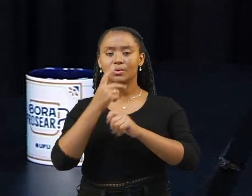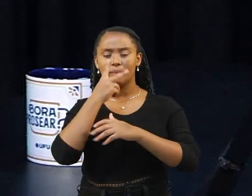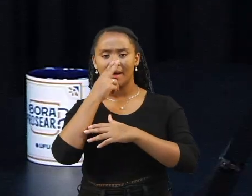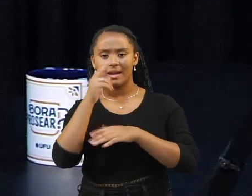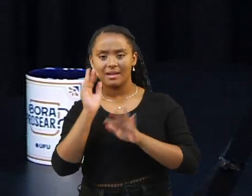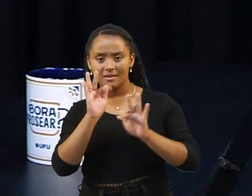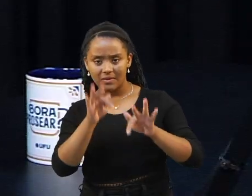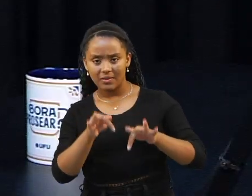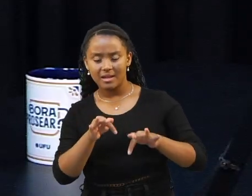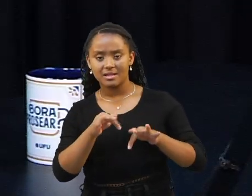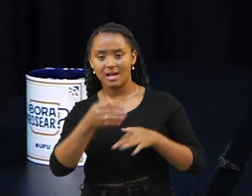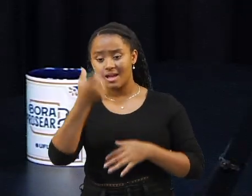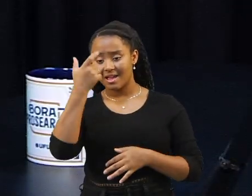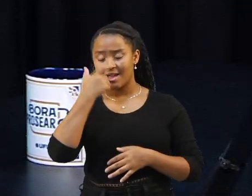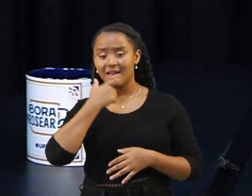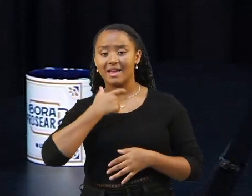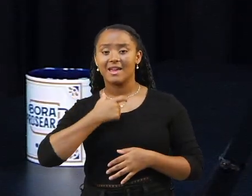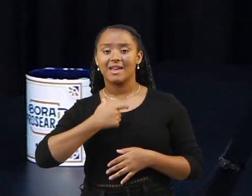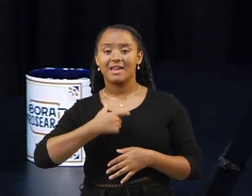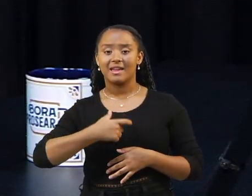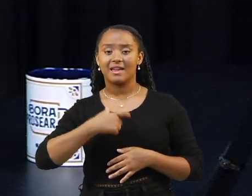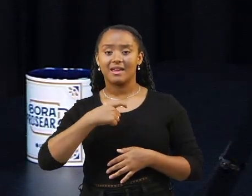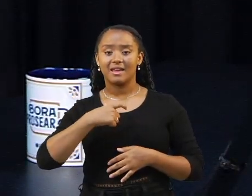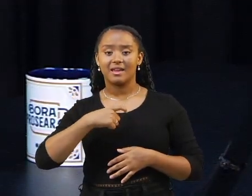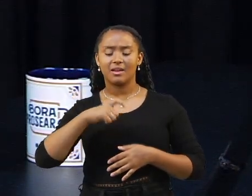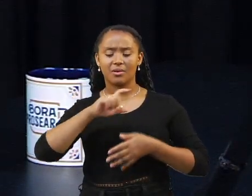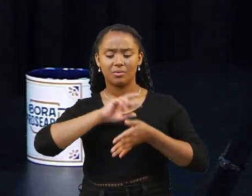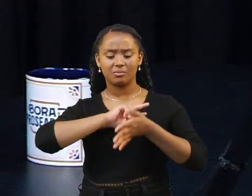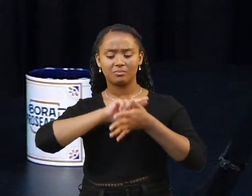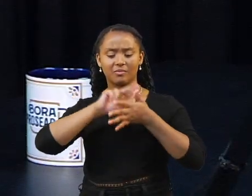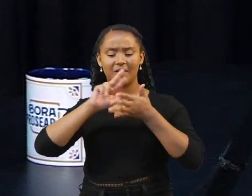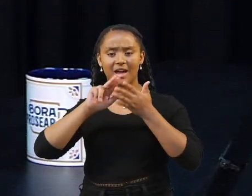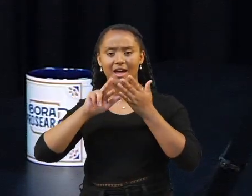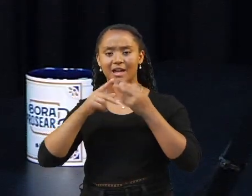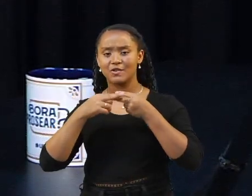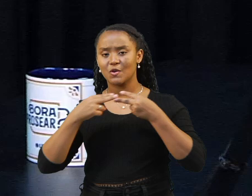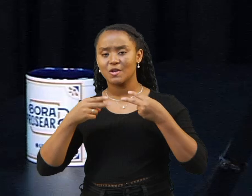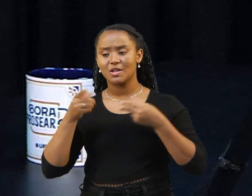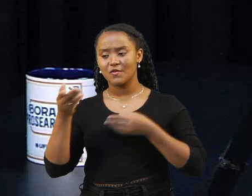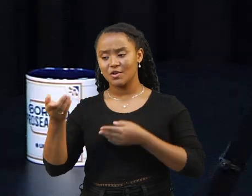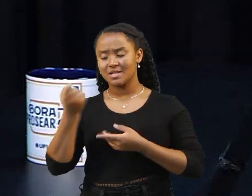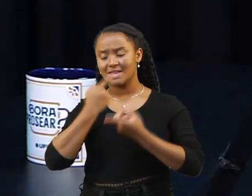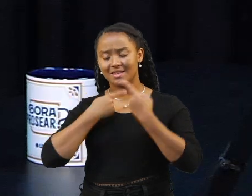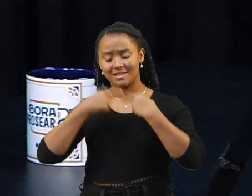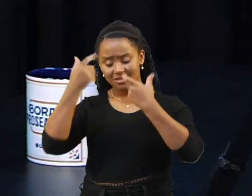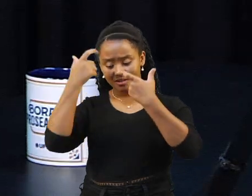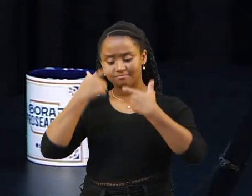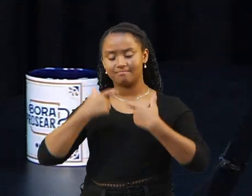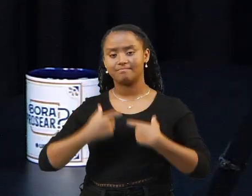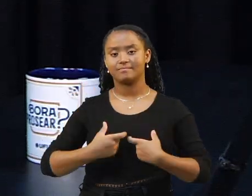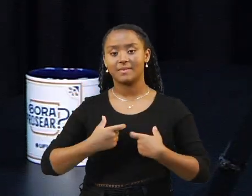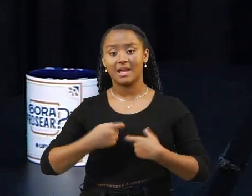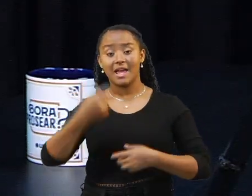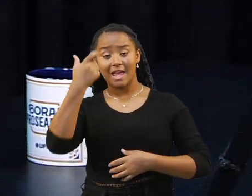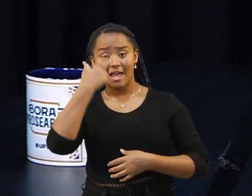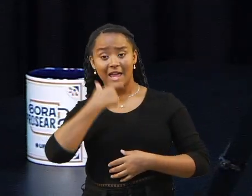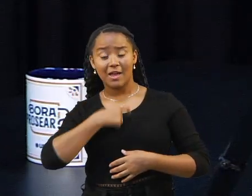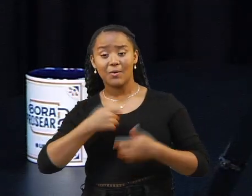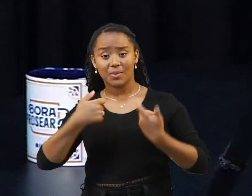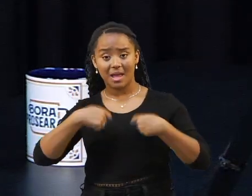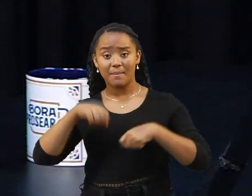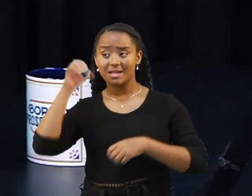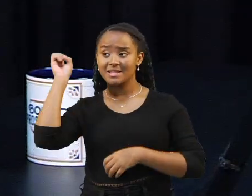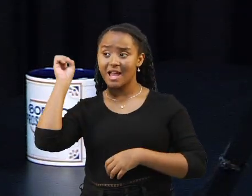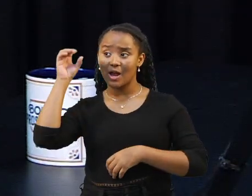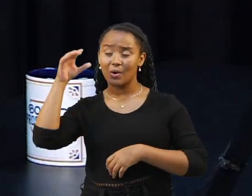Quando tudo parecer o fim, serei tantas coisas quanto desejar. Serei a